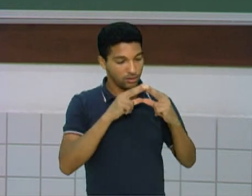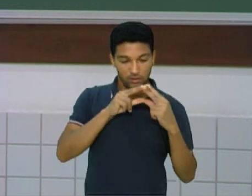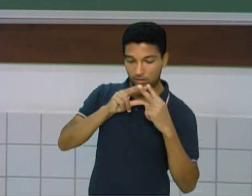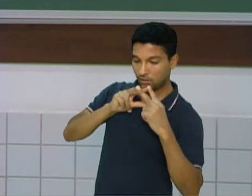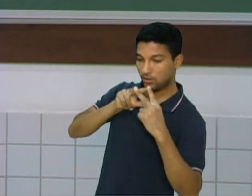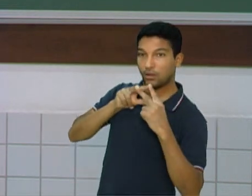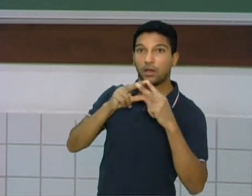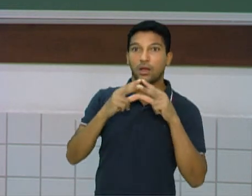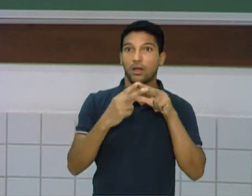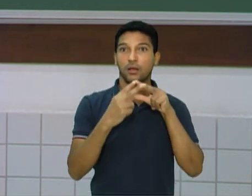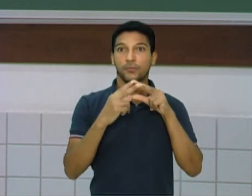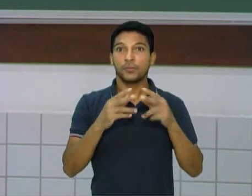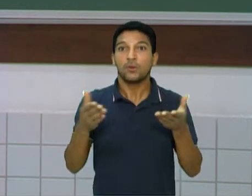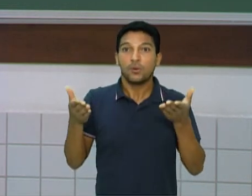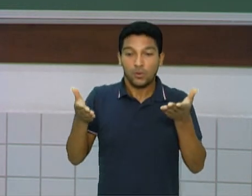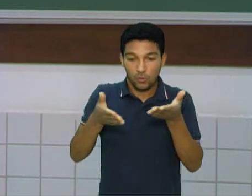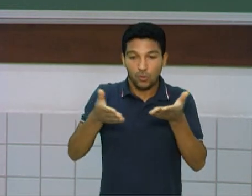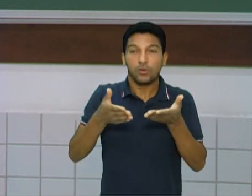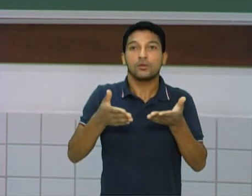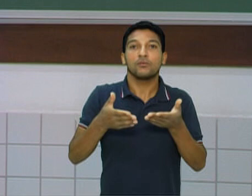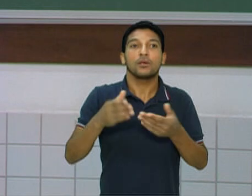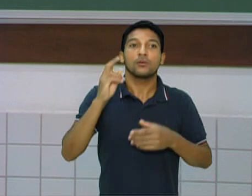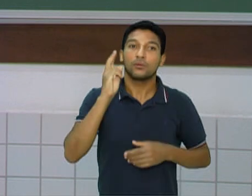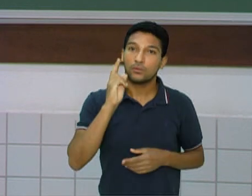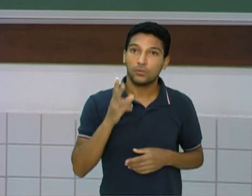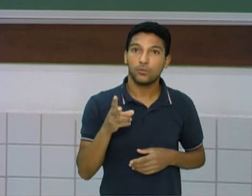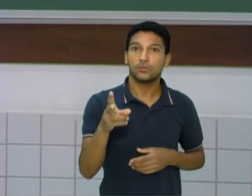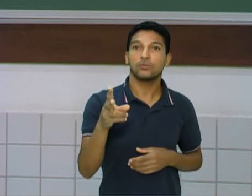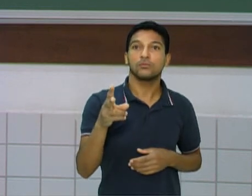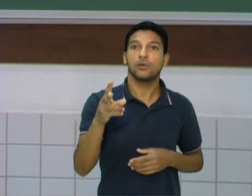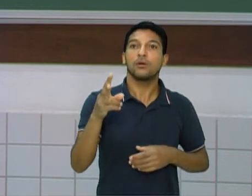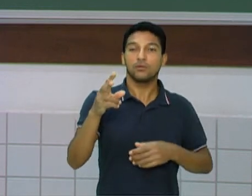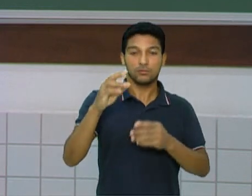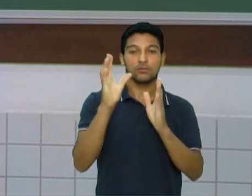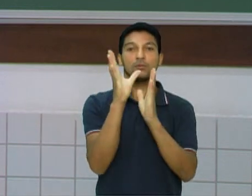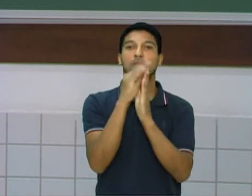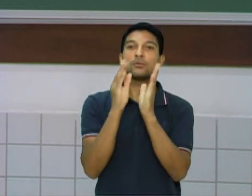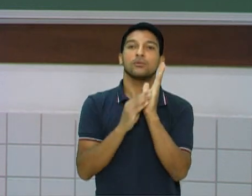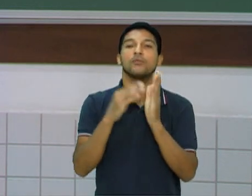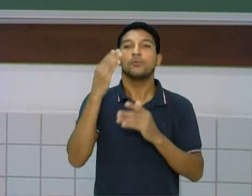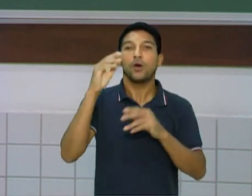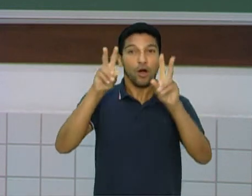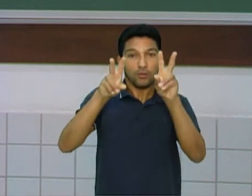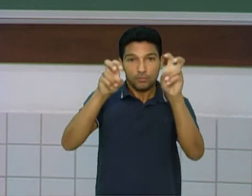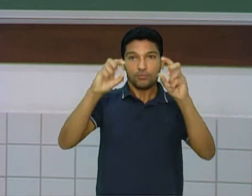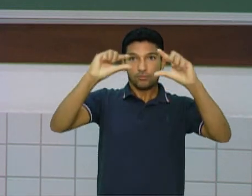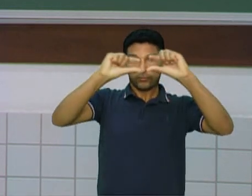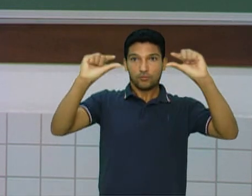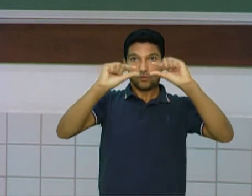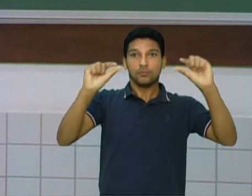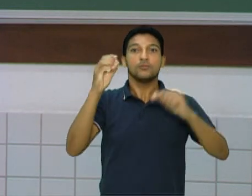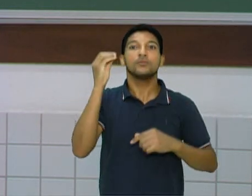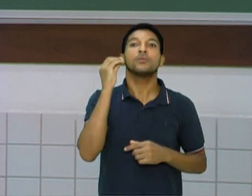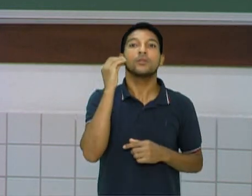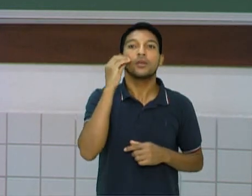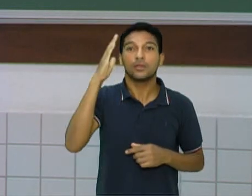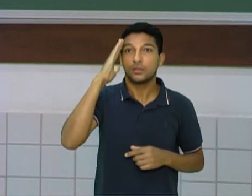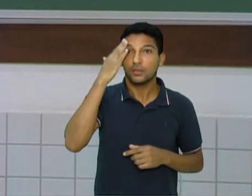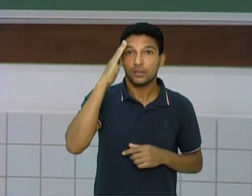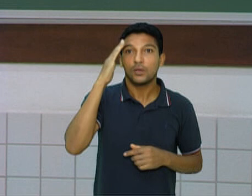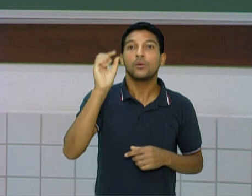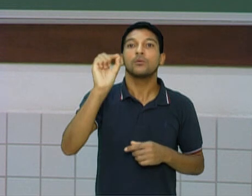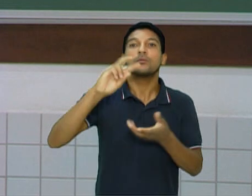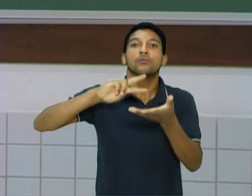conteúdo, né, e vamos tentar entender um pouquinho melhor o que são as projeções e as vistas ortogonais, beleza? Ok, então. Tá